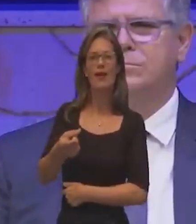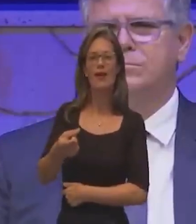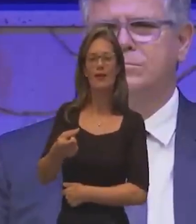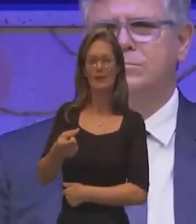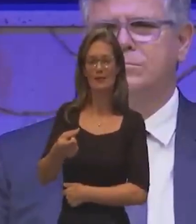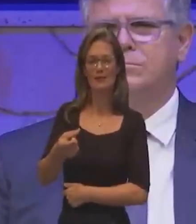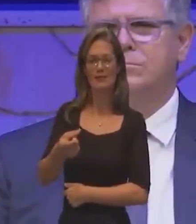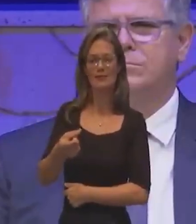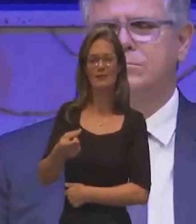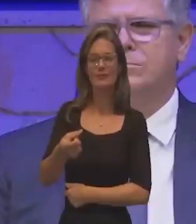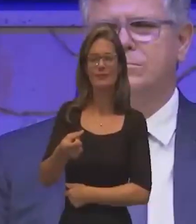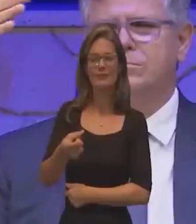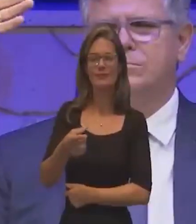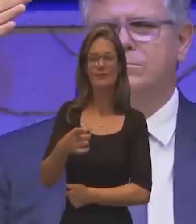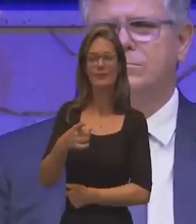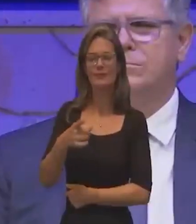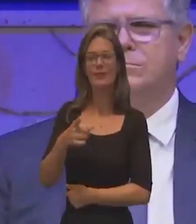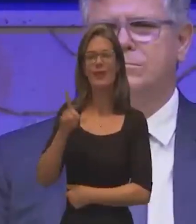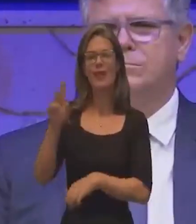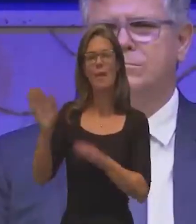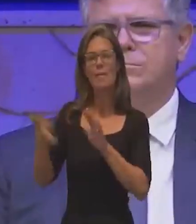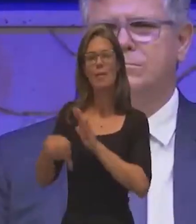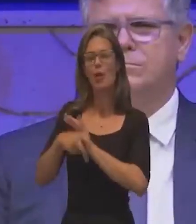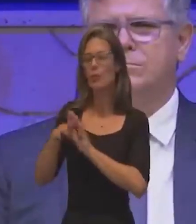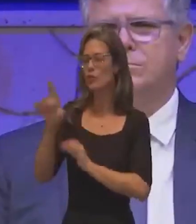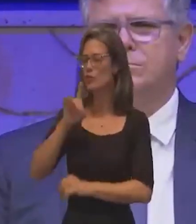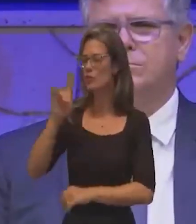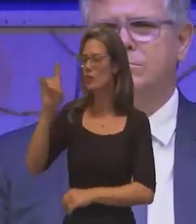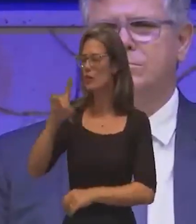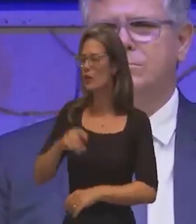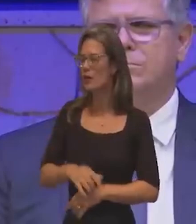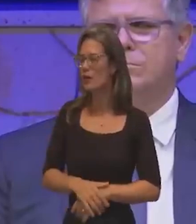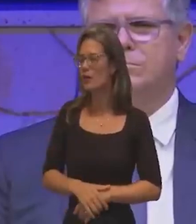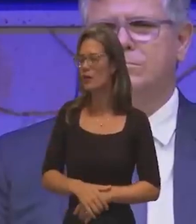que é de origem divina.